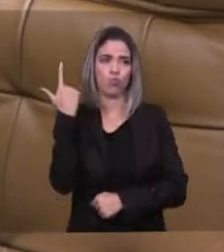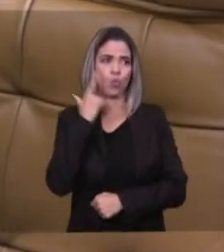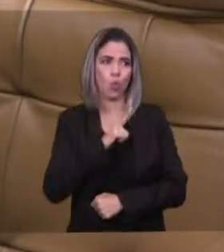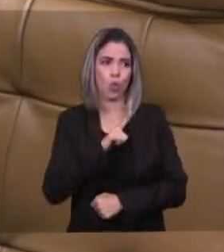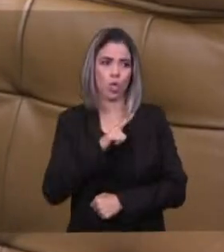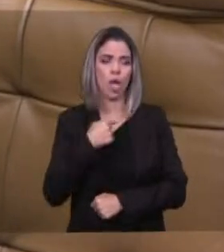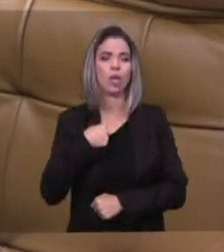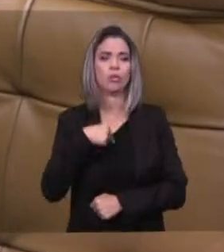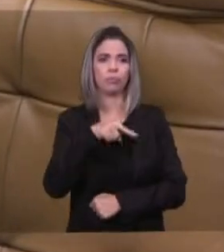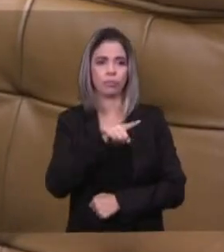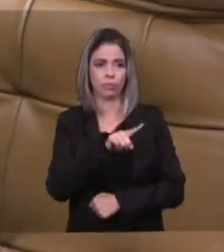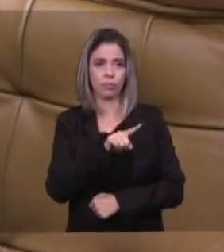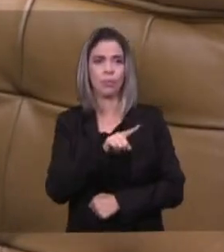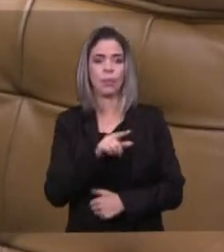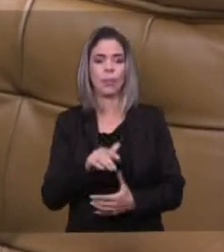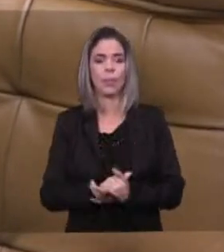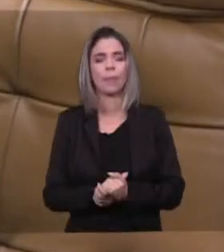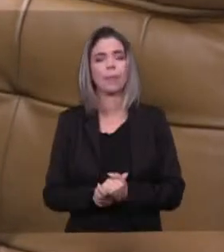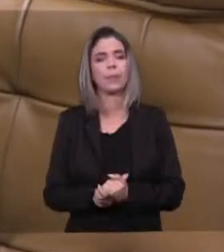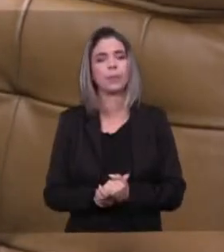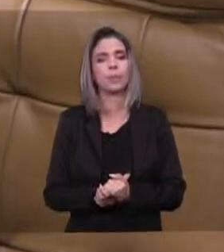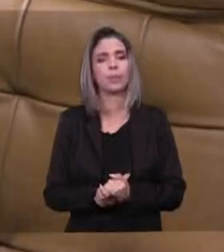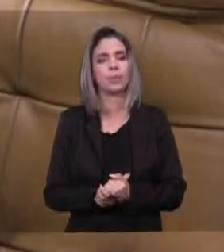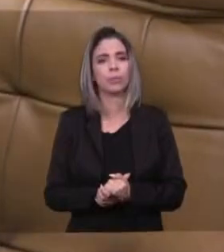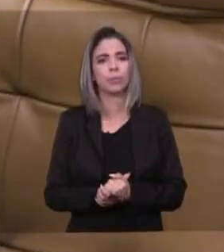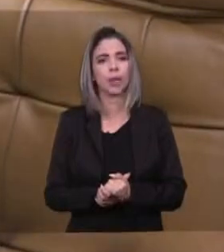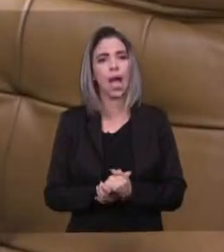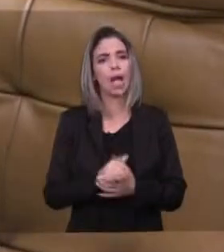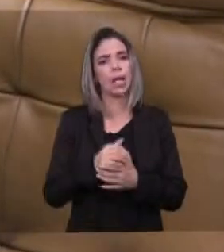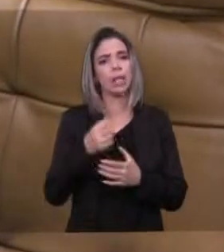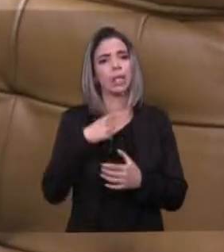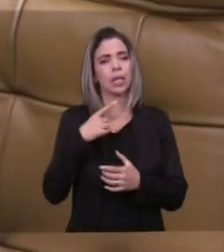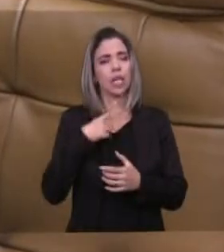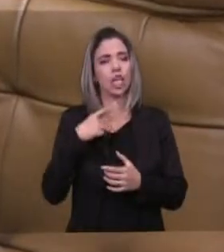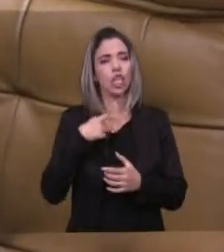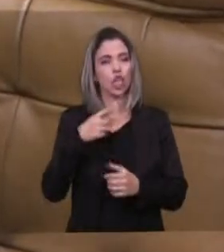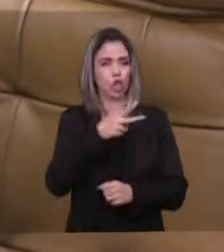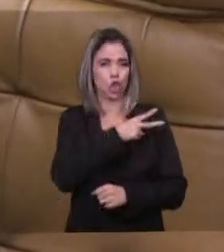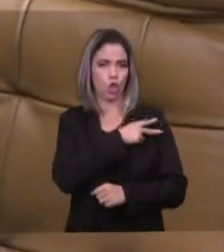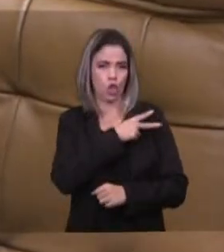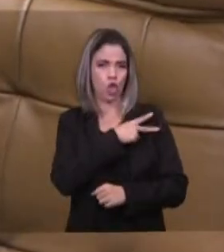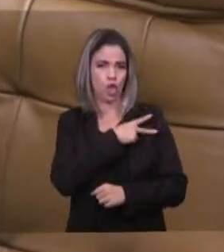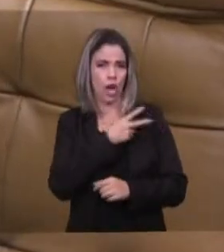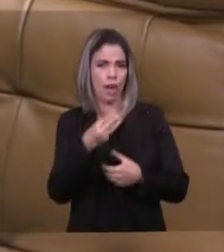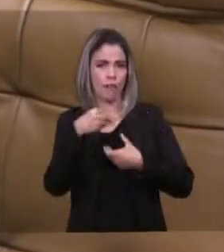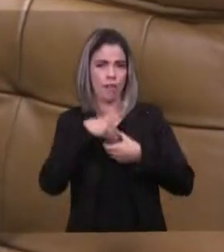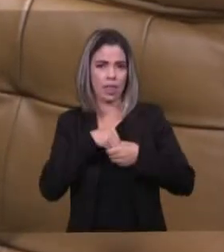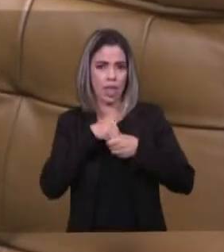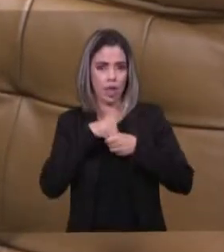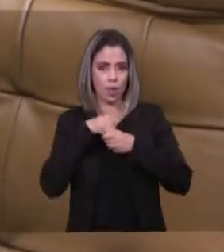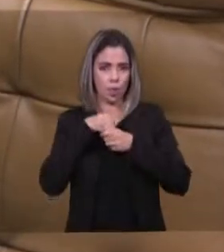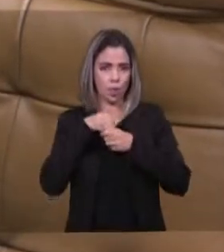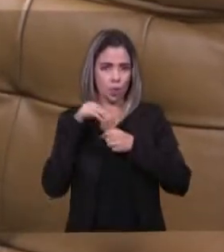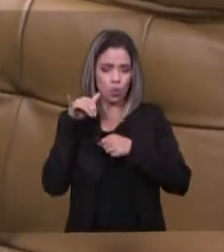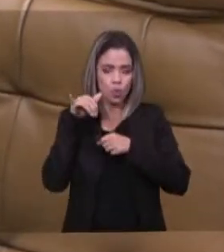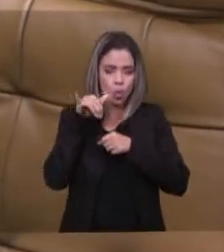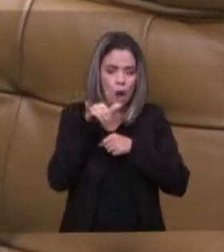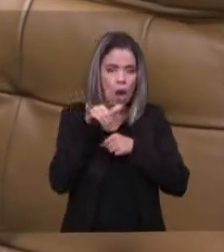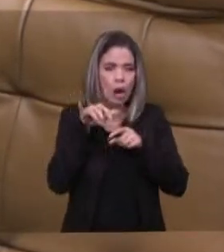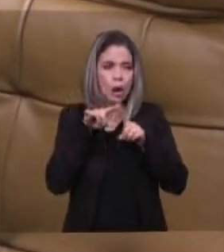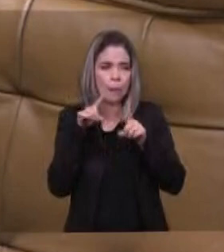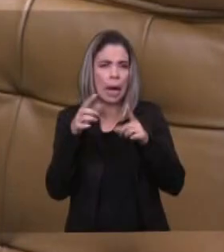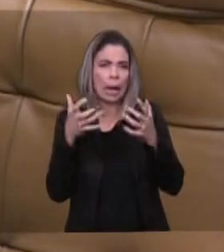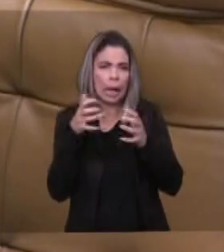O comandante até fez uma brincadeira conosco, dizendo: querem que a gente circunde o Monte Roraima? Mas havia uma